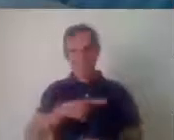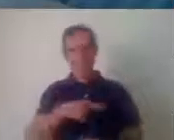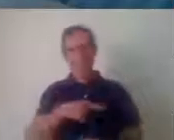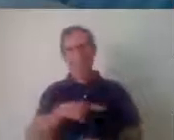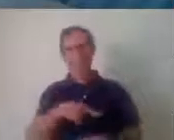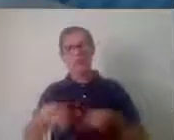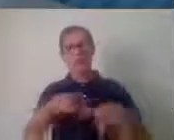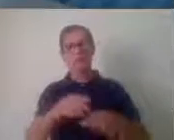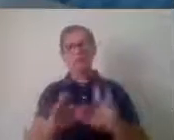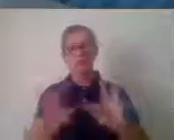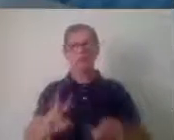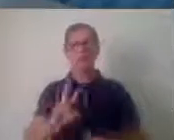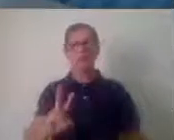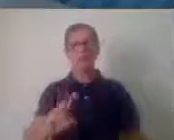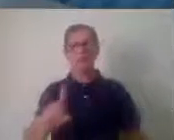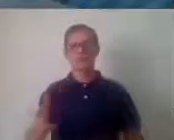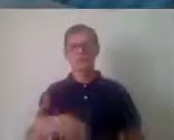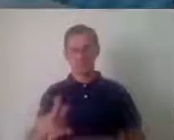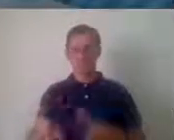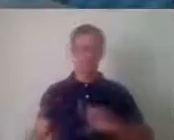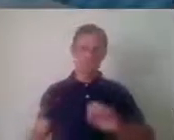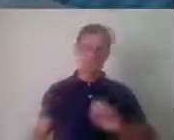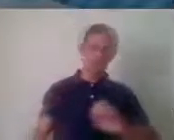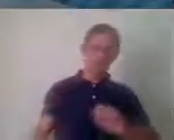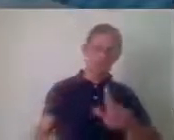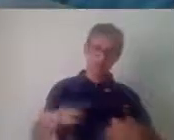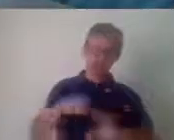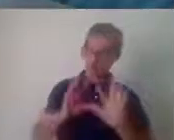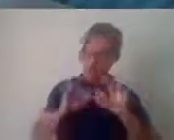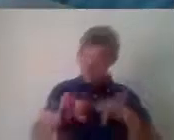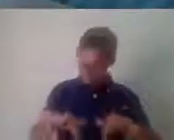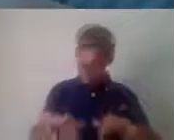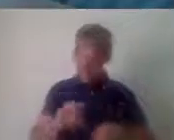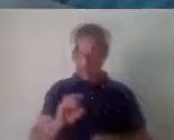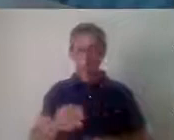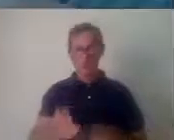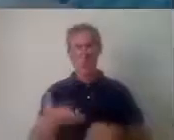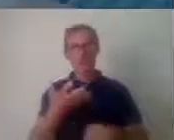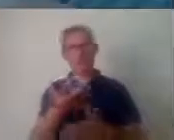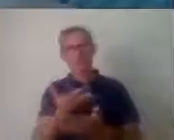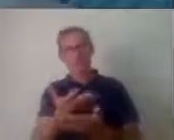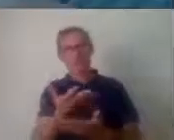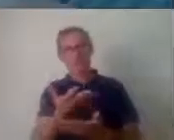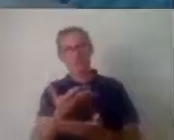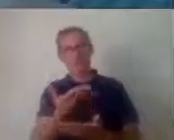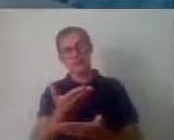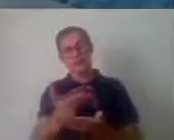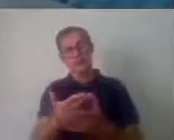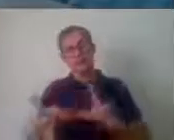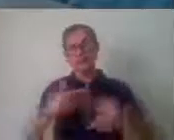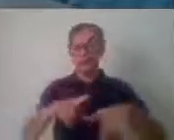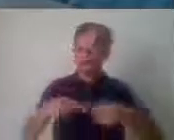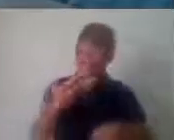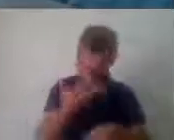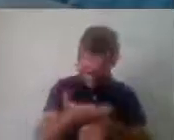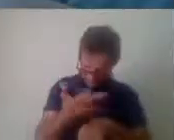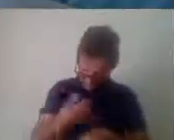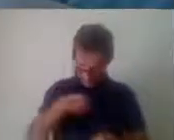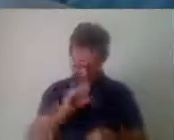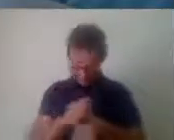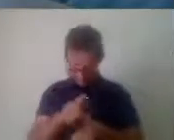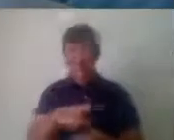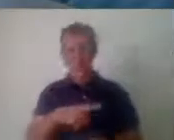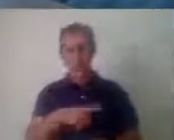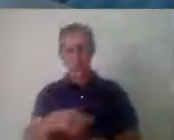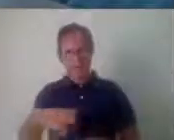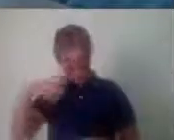com função de duas variáveis reais. Com isso, eu chego ao final, não só da nossa aula, mas da nossa disciplina. Eu espero que você